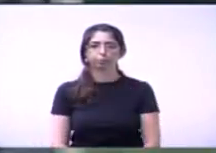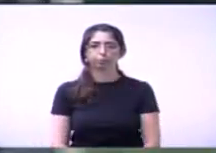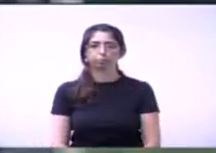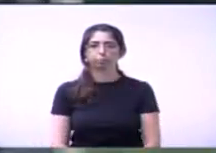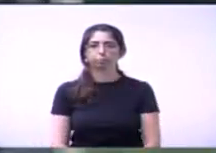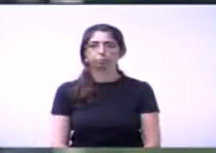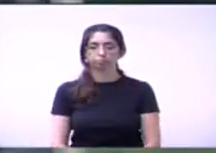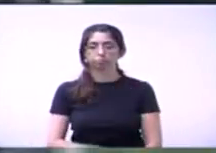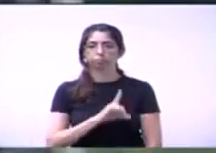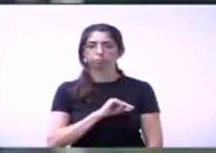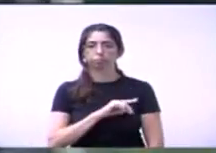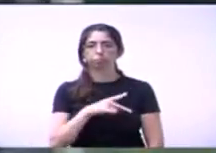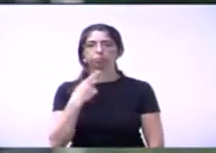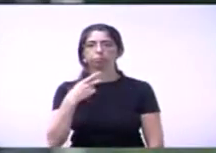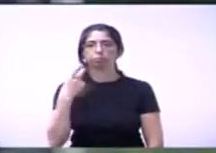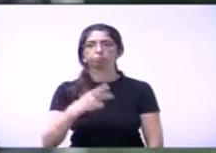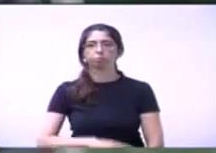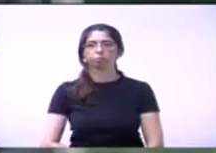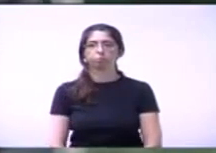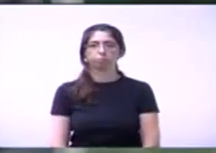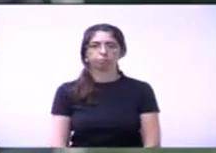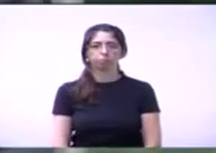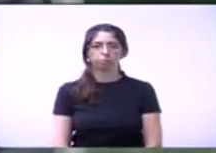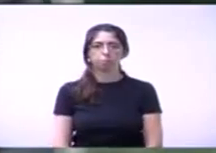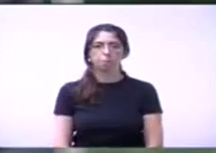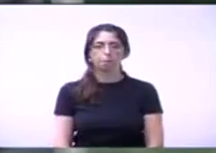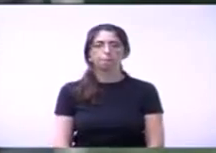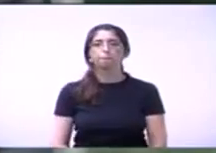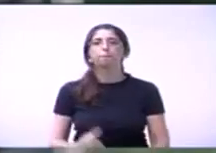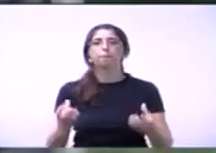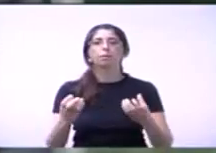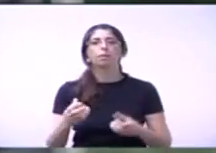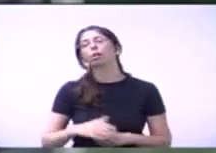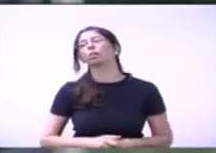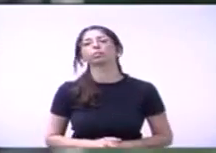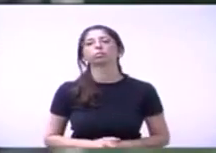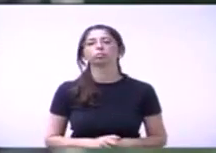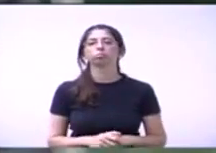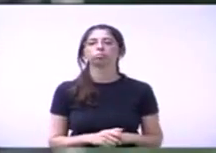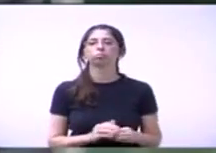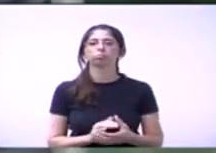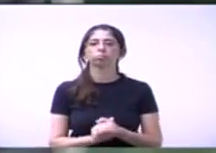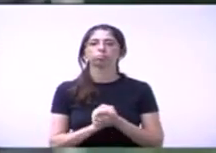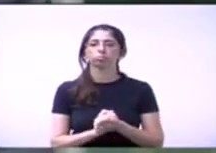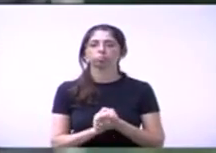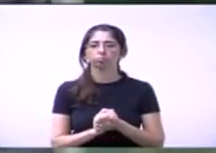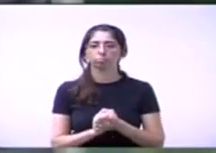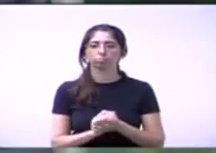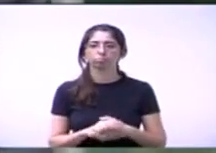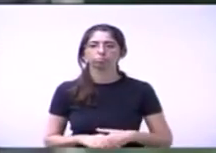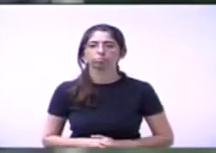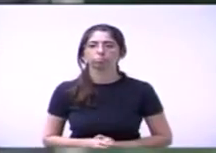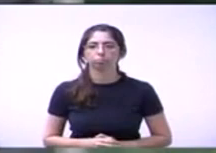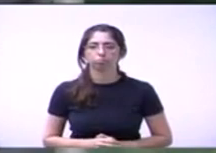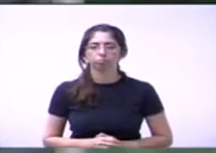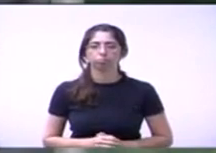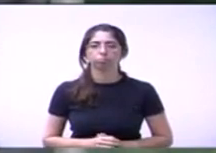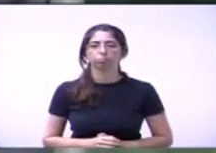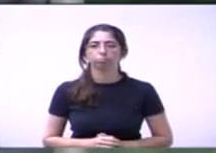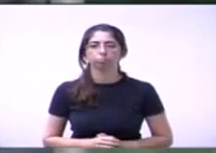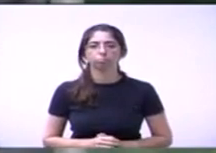Obrigado. Quero saudar aqui a iniciativa. Já fiz isso nas outras